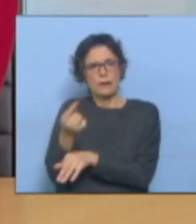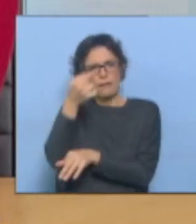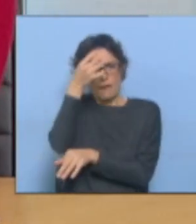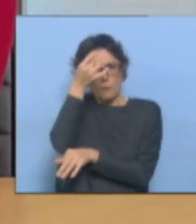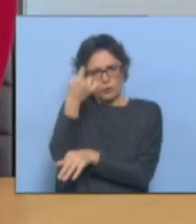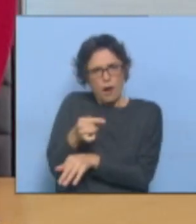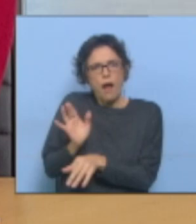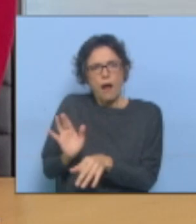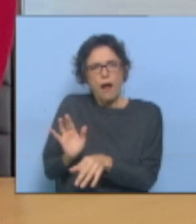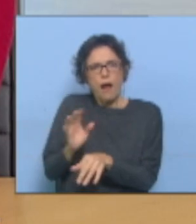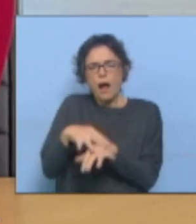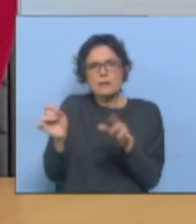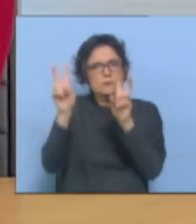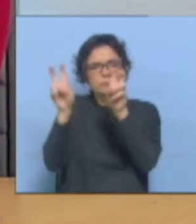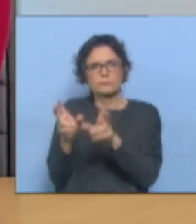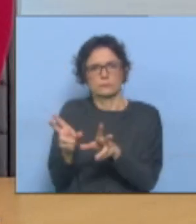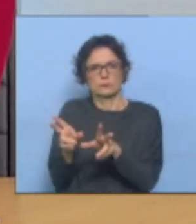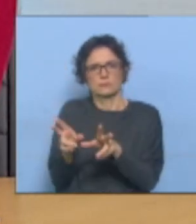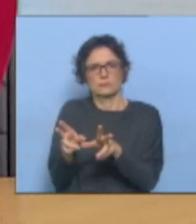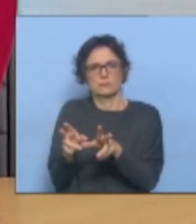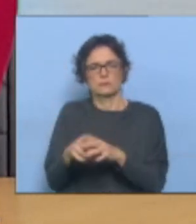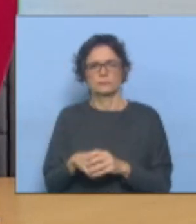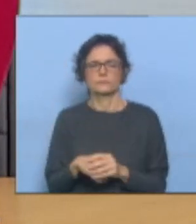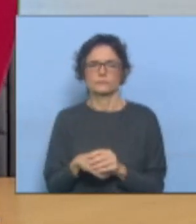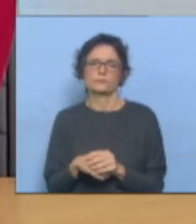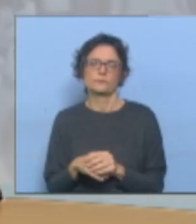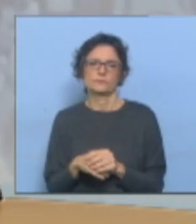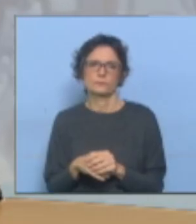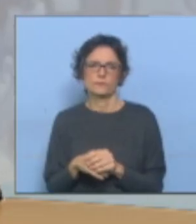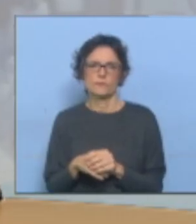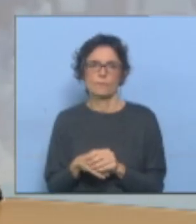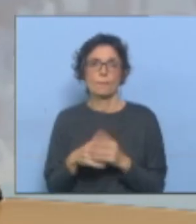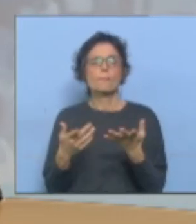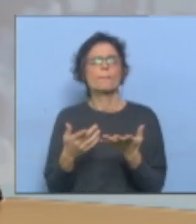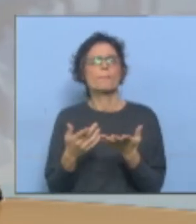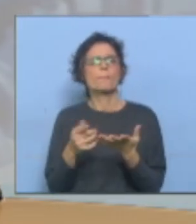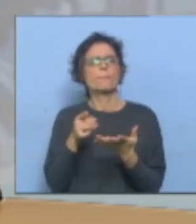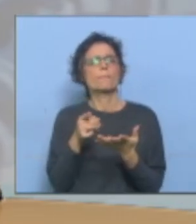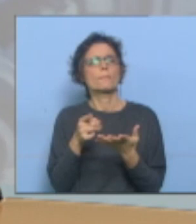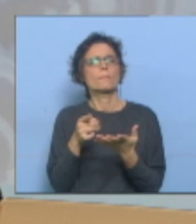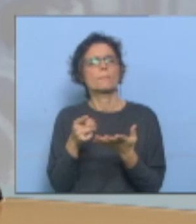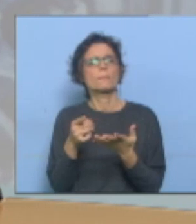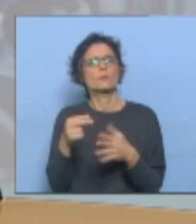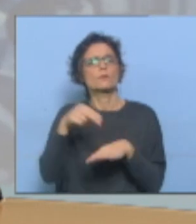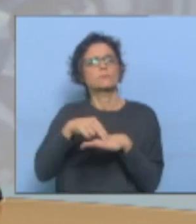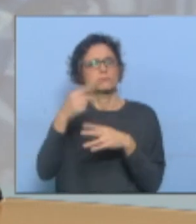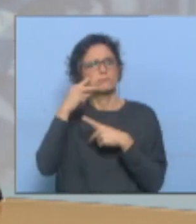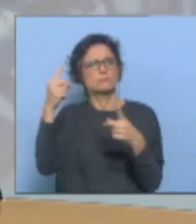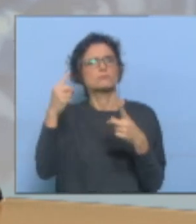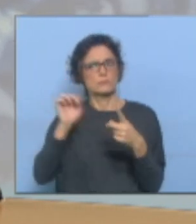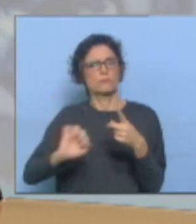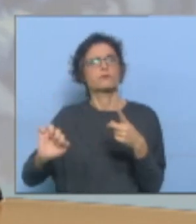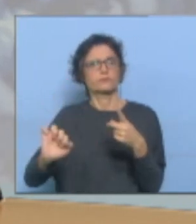sobre o que há a fazer e o que não deve ser feito. E a mais uma chega a esta posição pública que